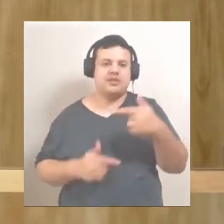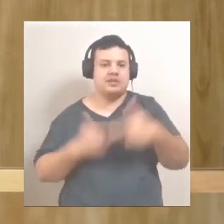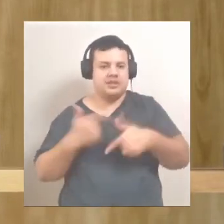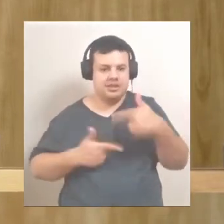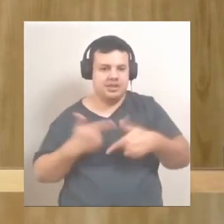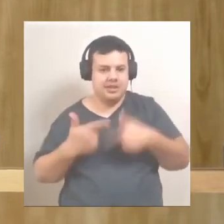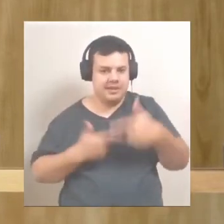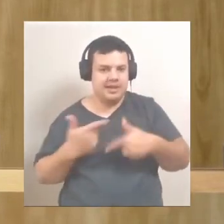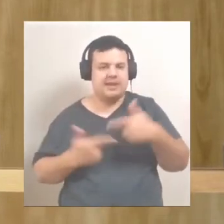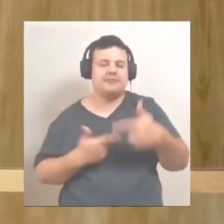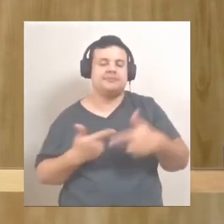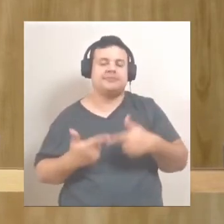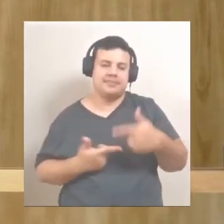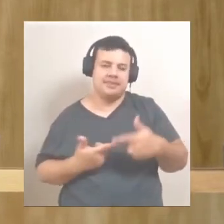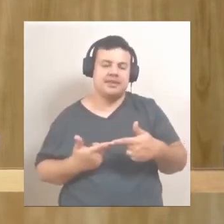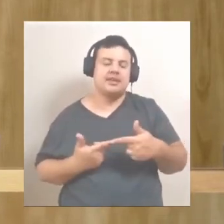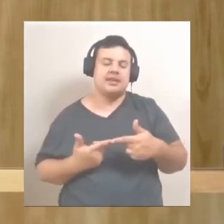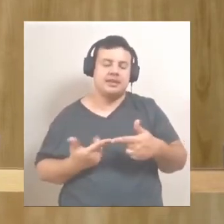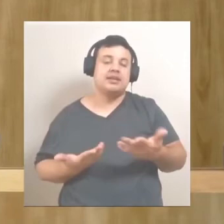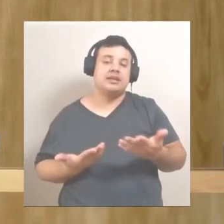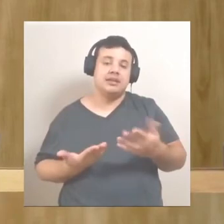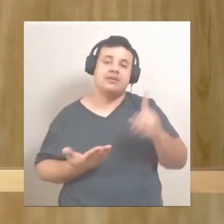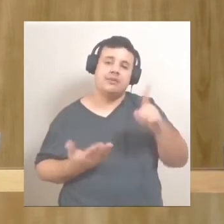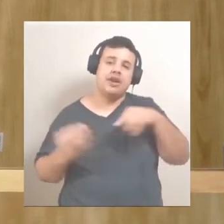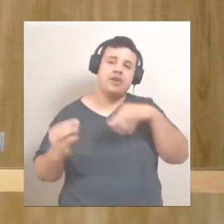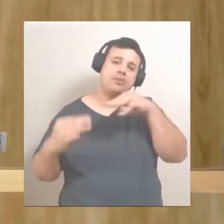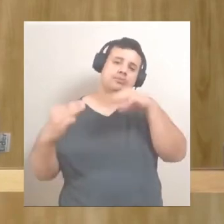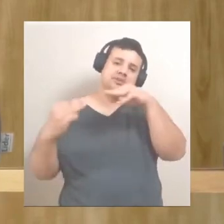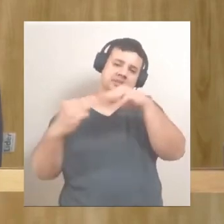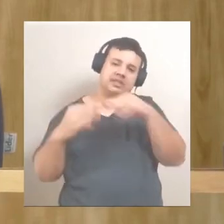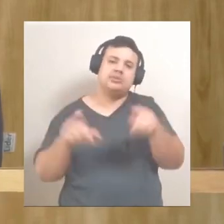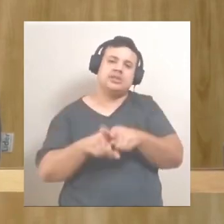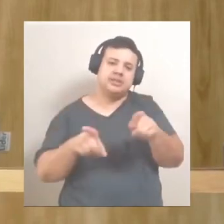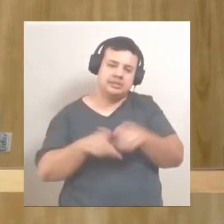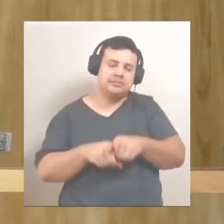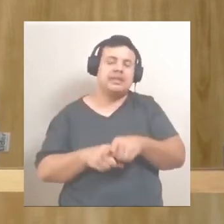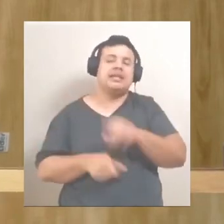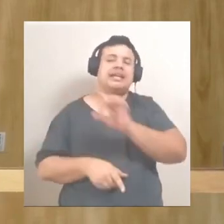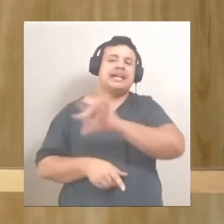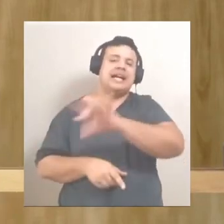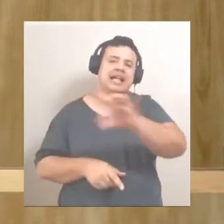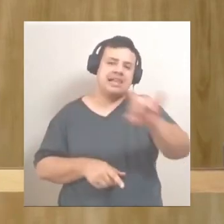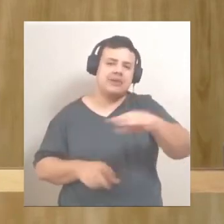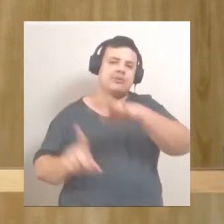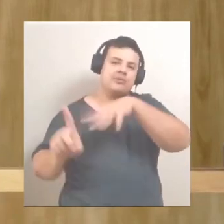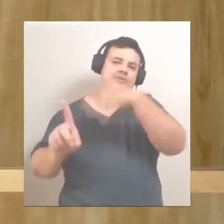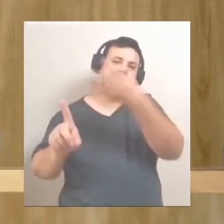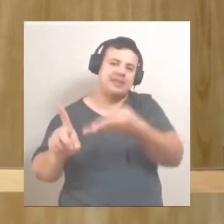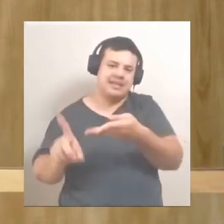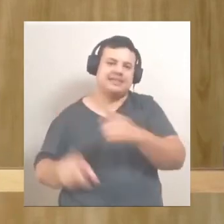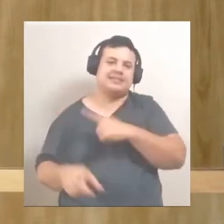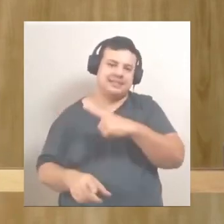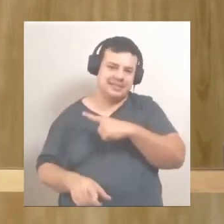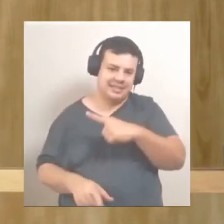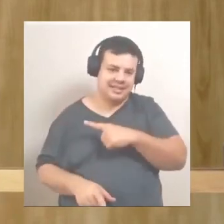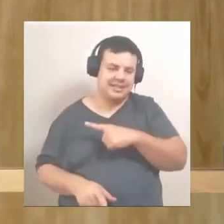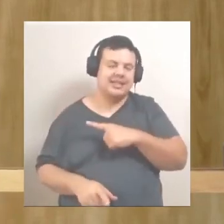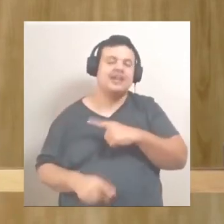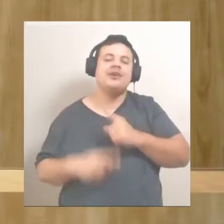nós. E essa é uma missão que também foi dada a cada um dos homenageados, que essas homenagens não chegaram à